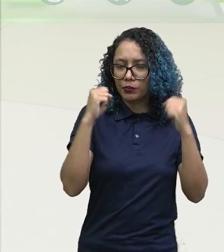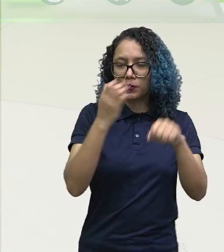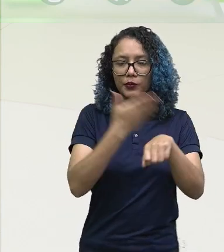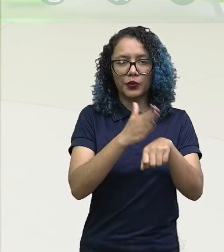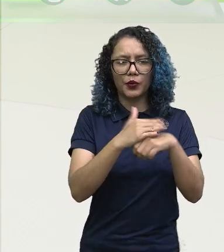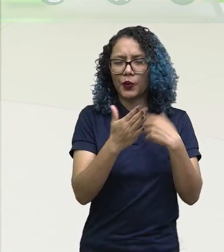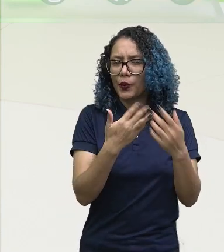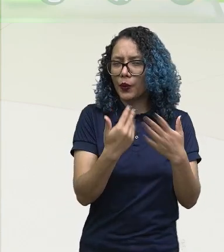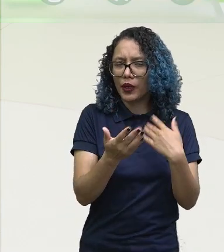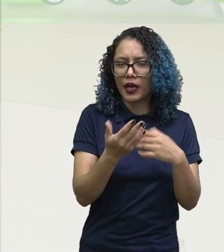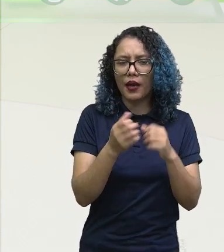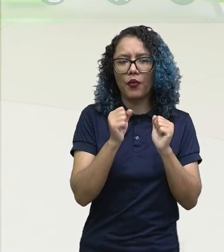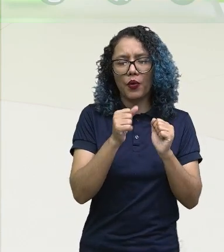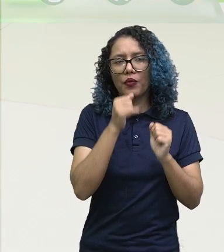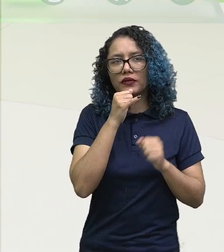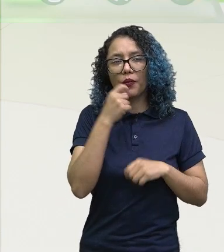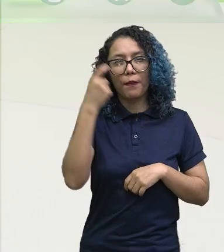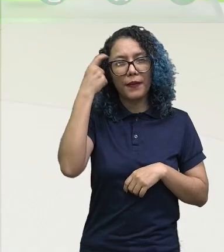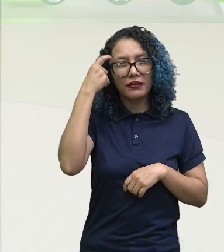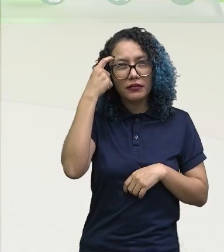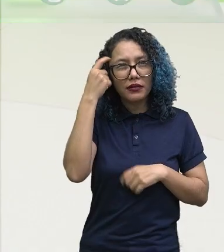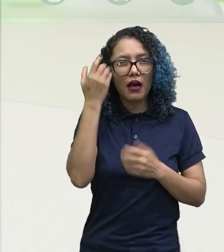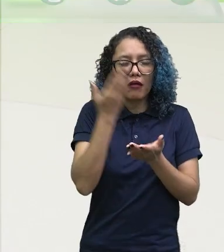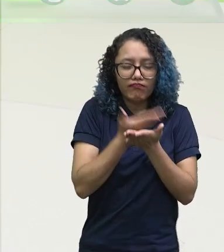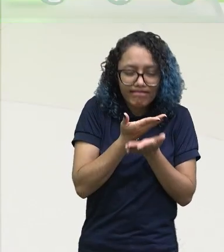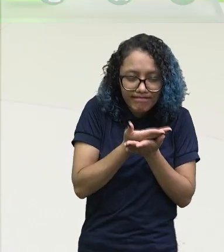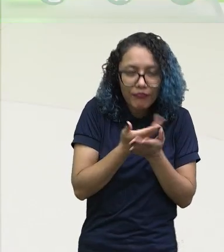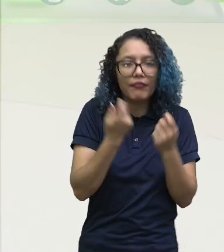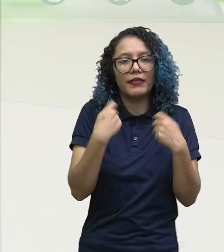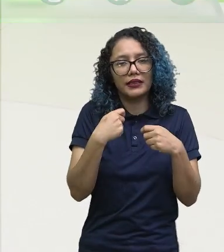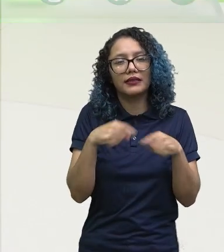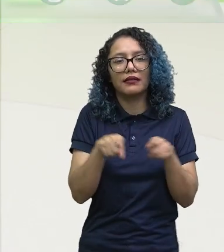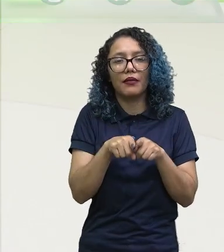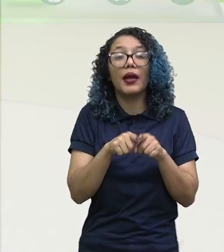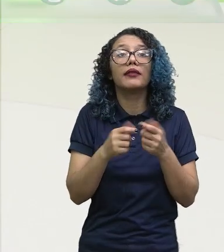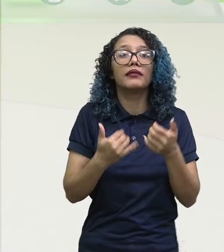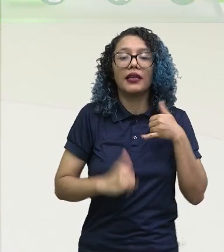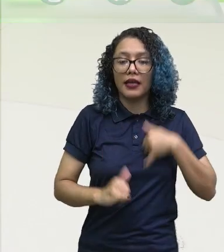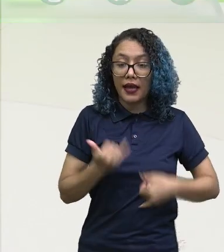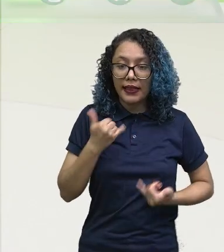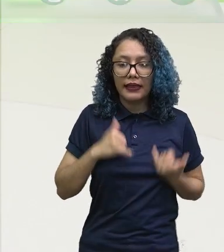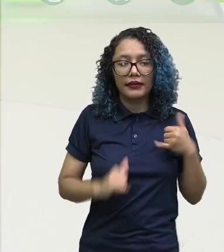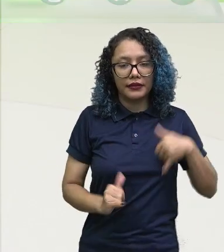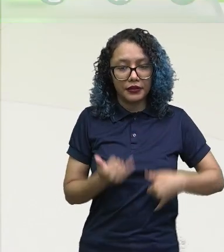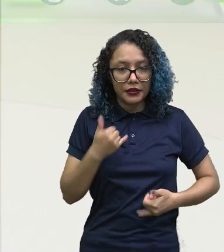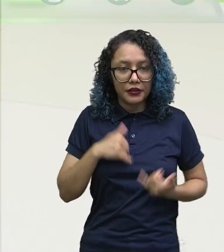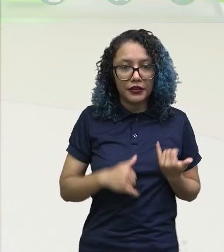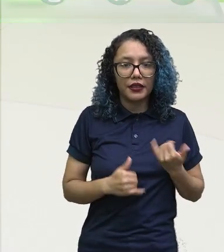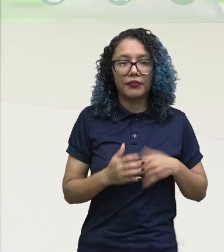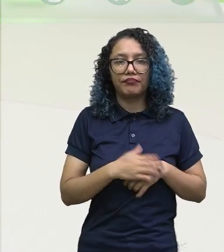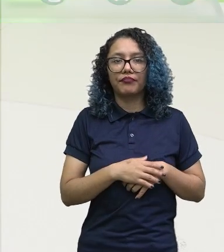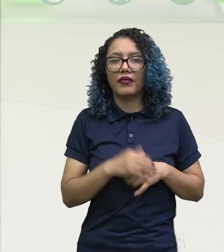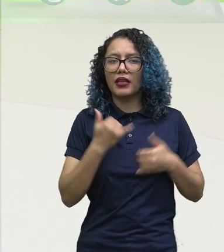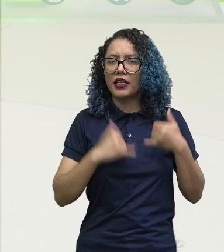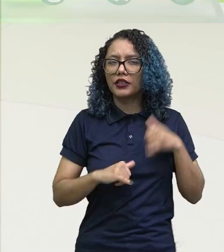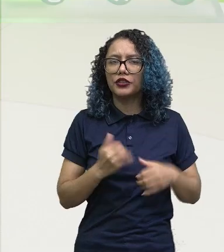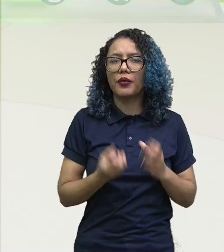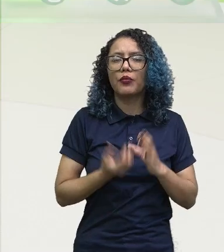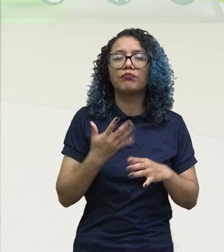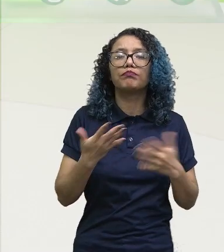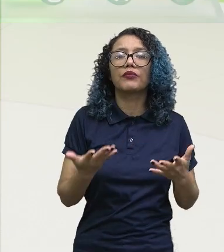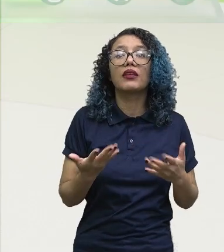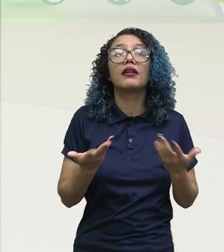qualquer atividade física, até mesmo pensar, estudar, a gente vai precisar de energia. Quem vai produzir essa energia é o nosso